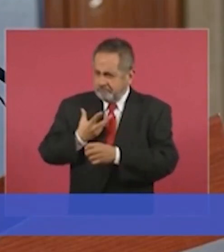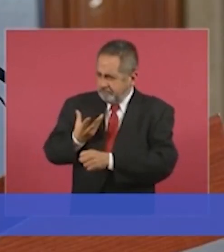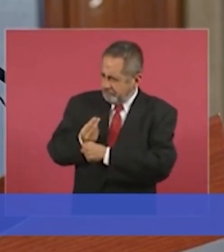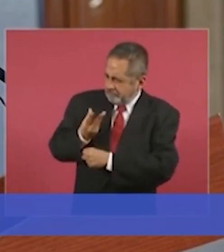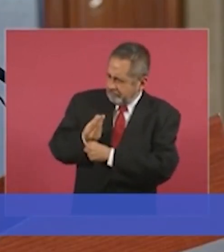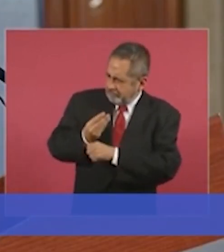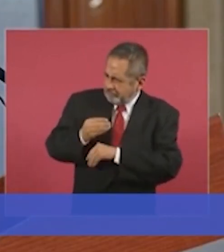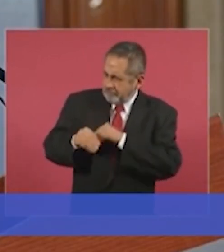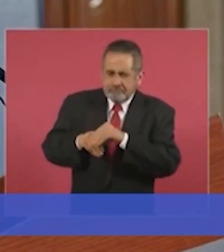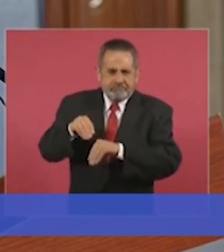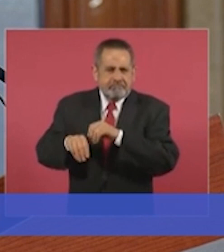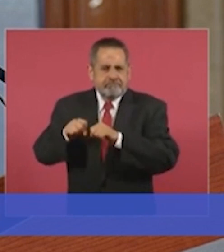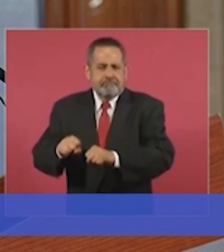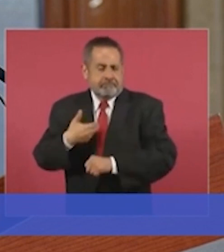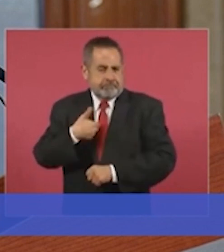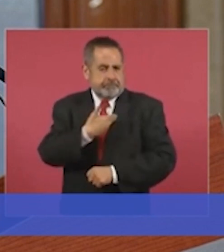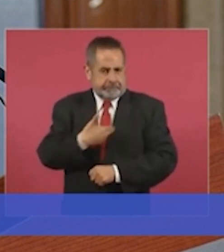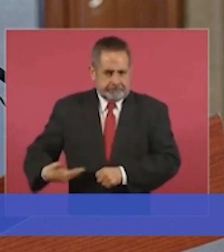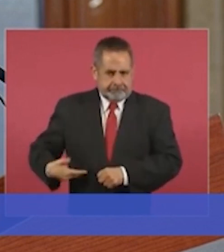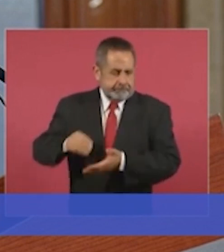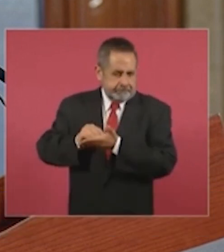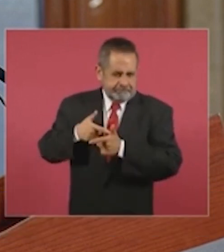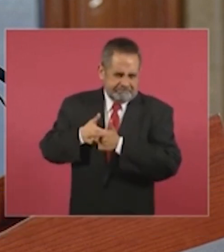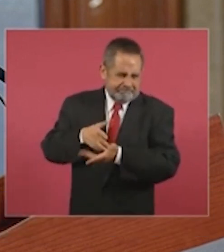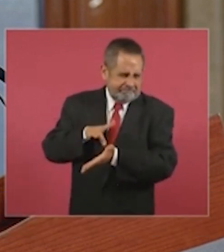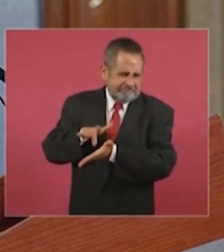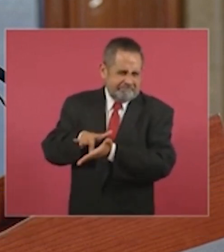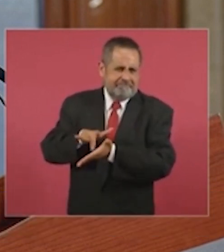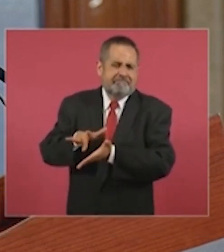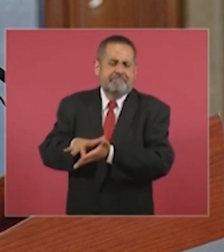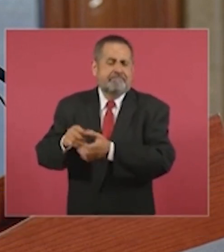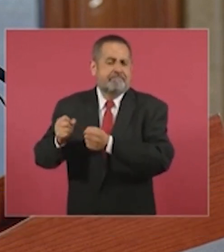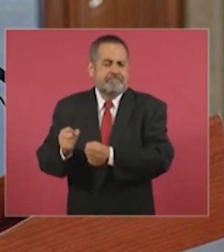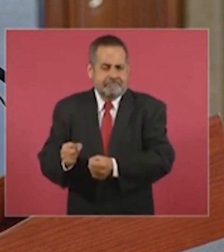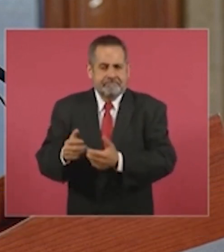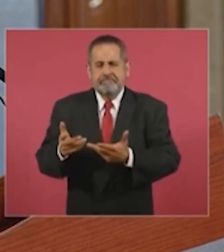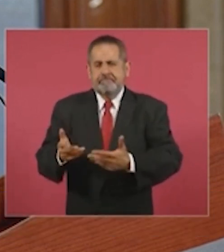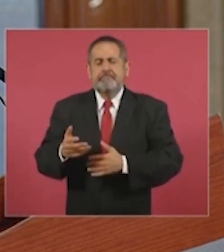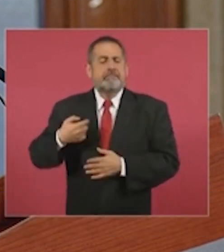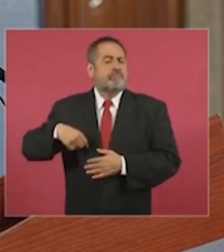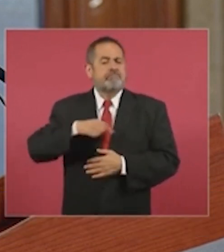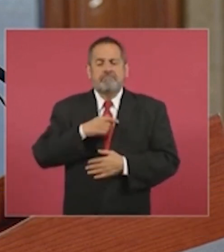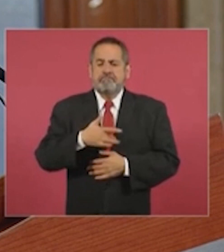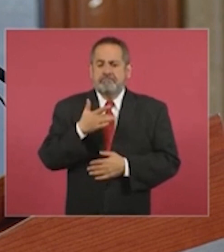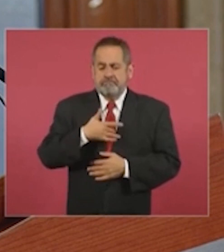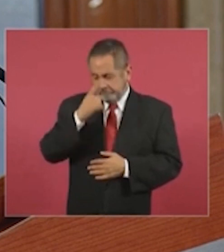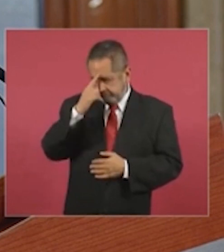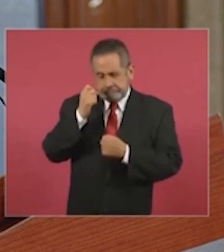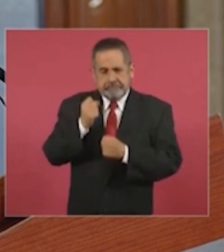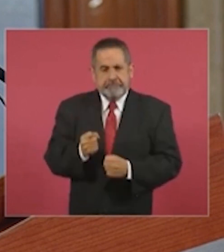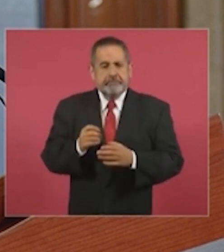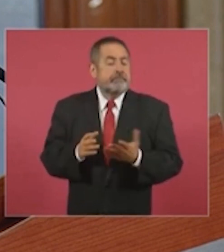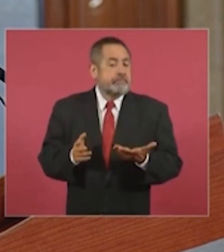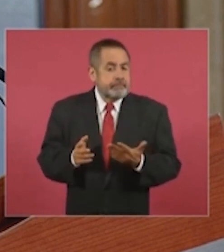vamos consolidar esta linha no tempo que nos resta na presidência temos certeza de que quem nos substituir vai terminar o trabalho de